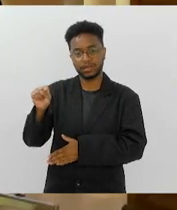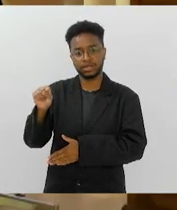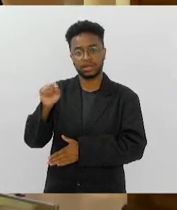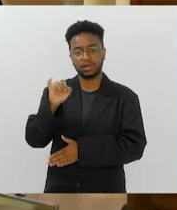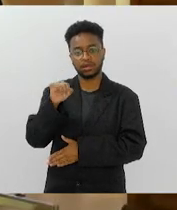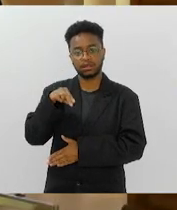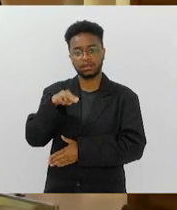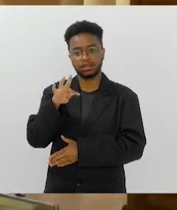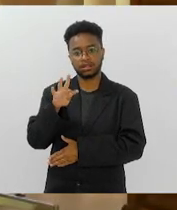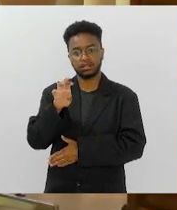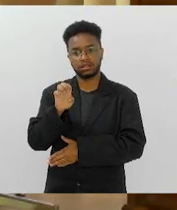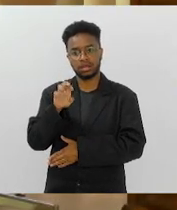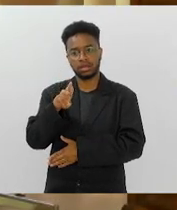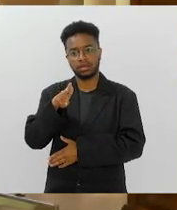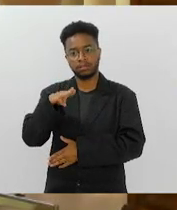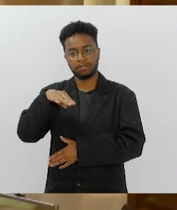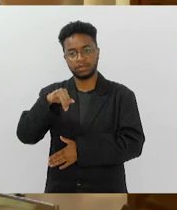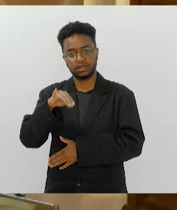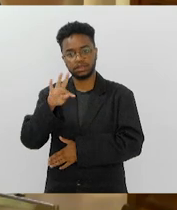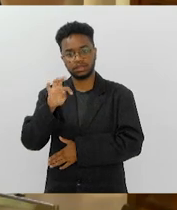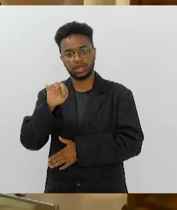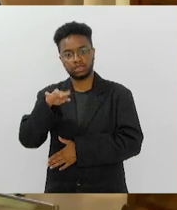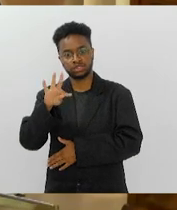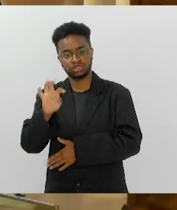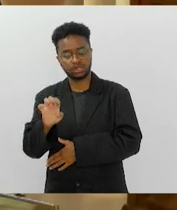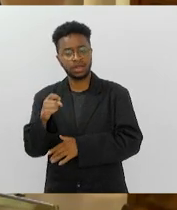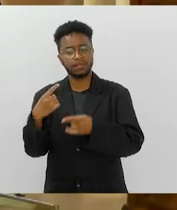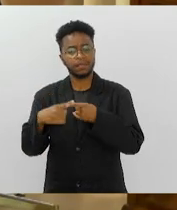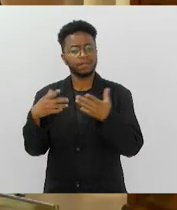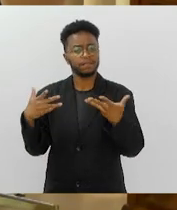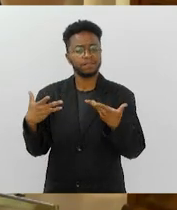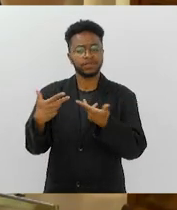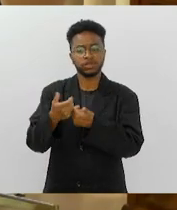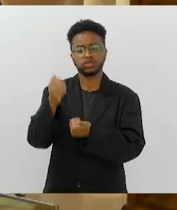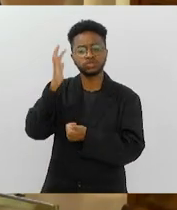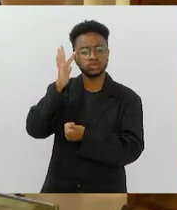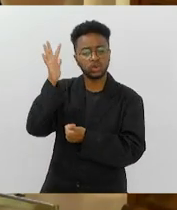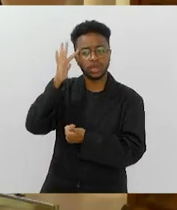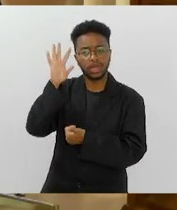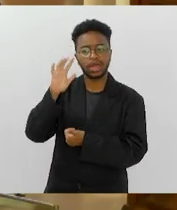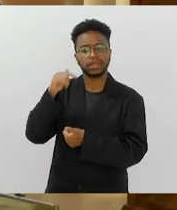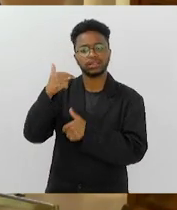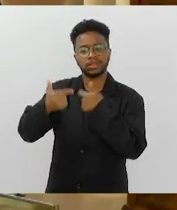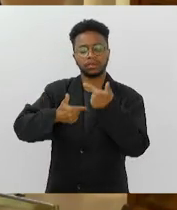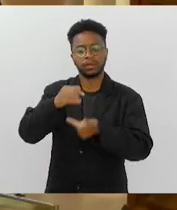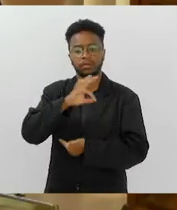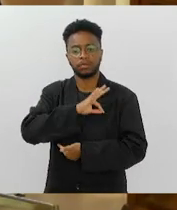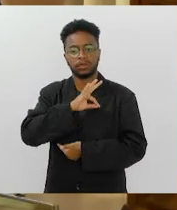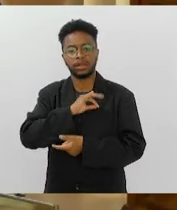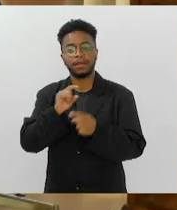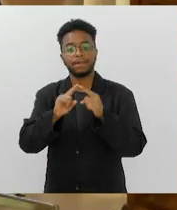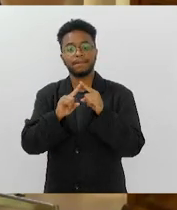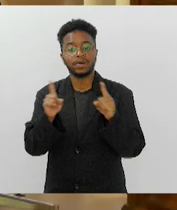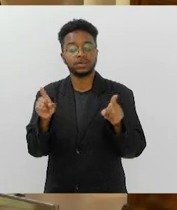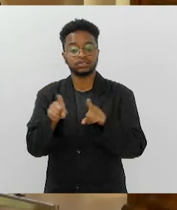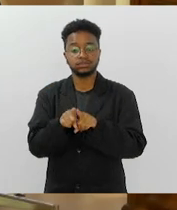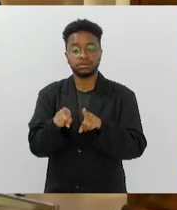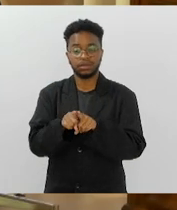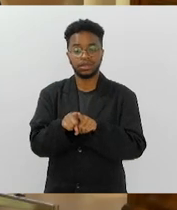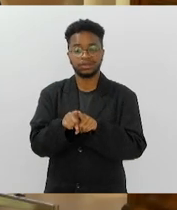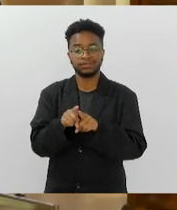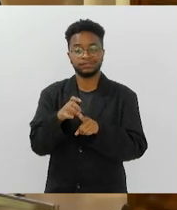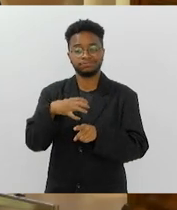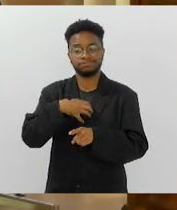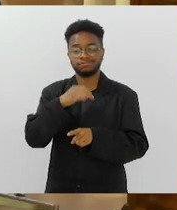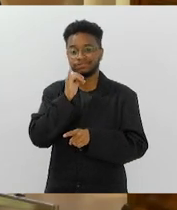Caramba! É incrível sonhar ser policial militar, desejar isso aqui. Mas também é, de certa forma, frustrante.